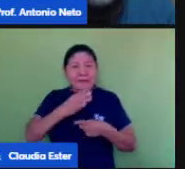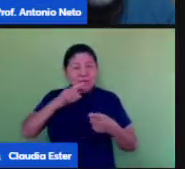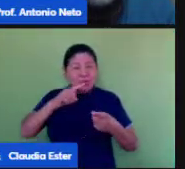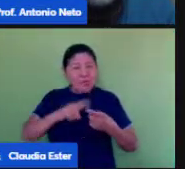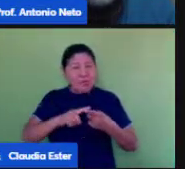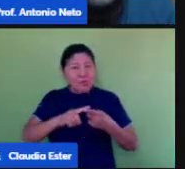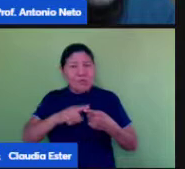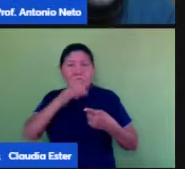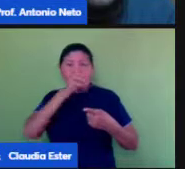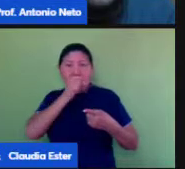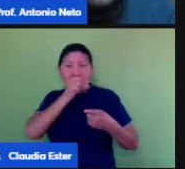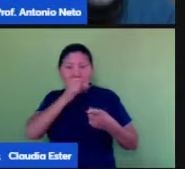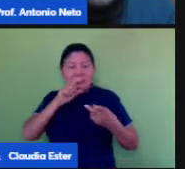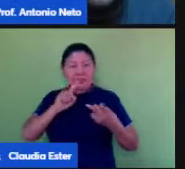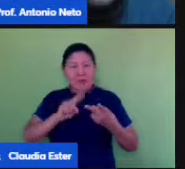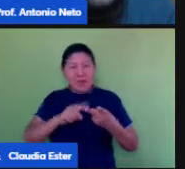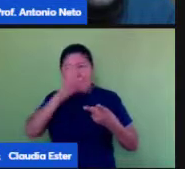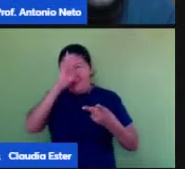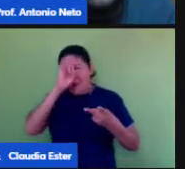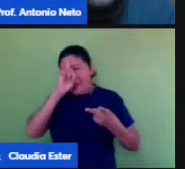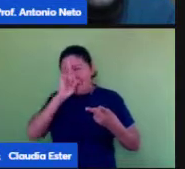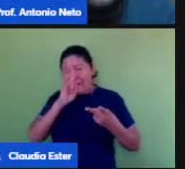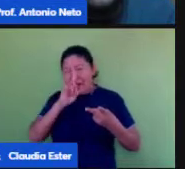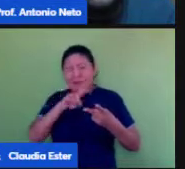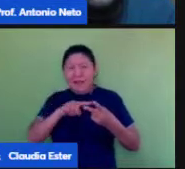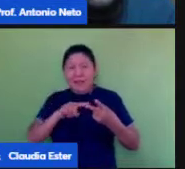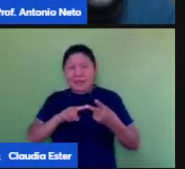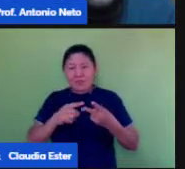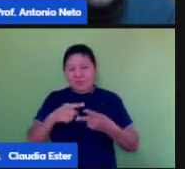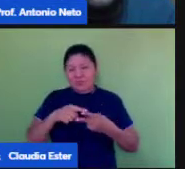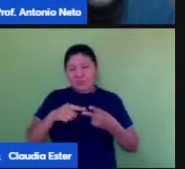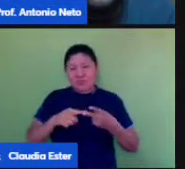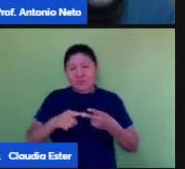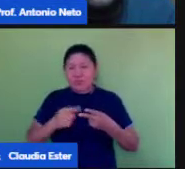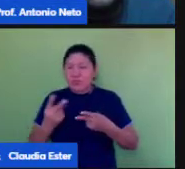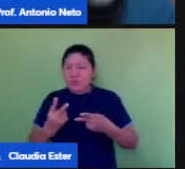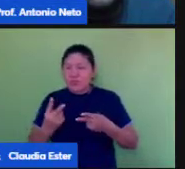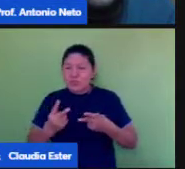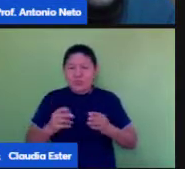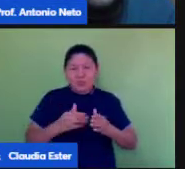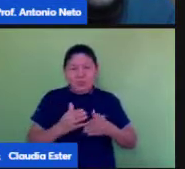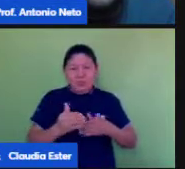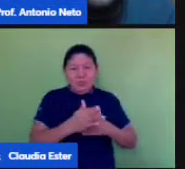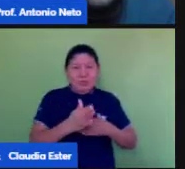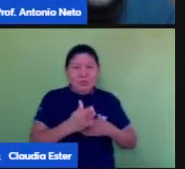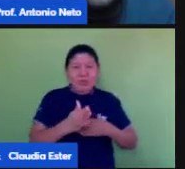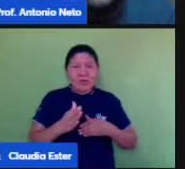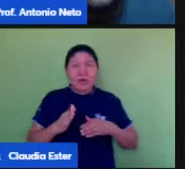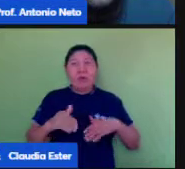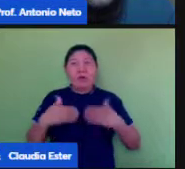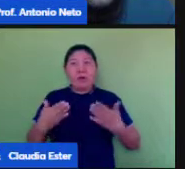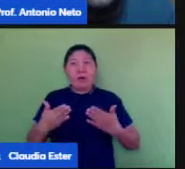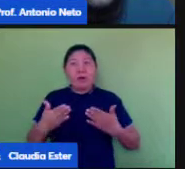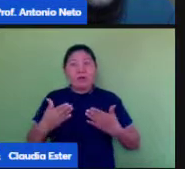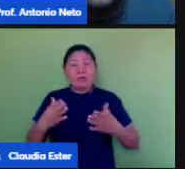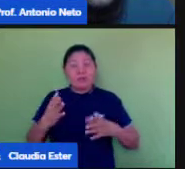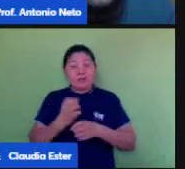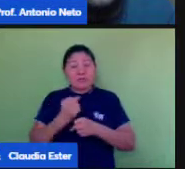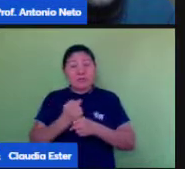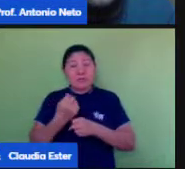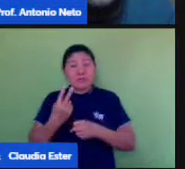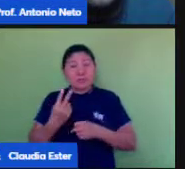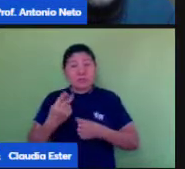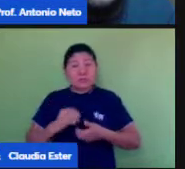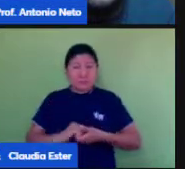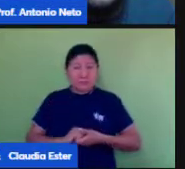rei e mais 9 amarelinhos. Ao todo, nadando juntos, quantos são os peixinhos? Próximo